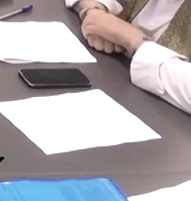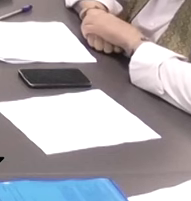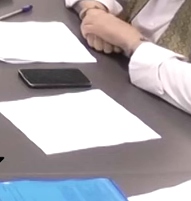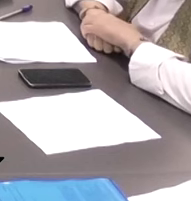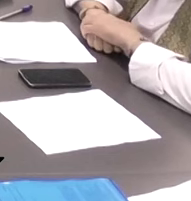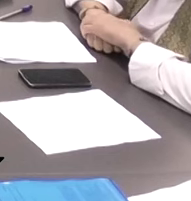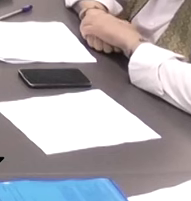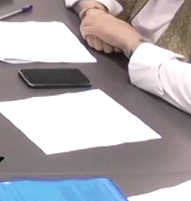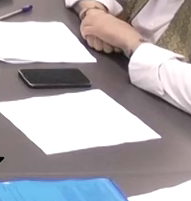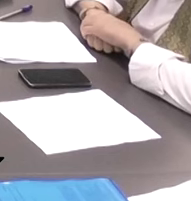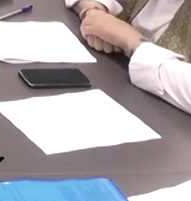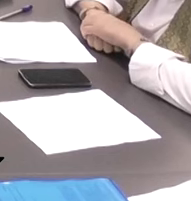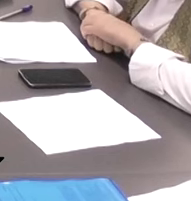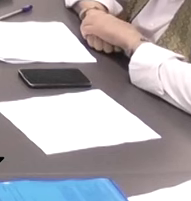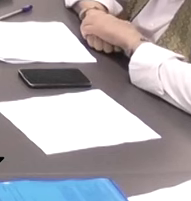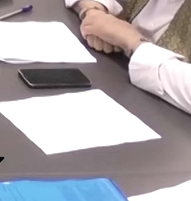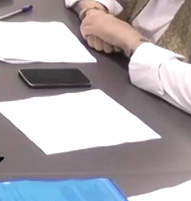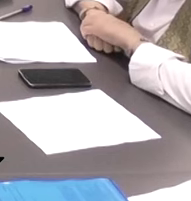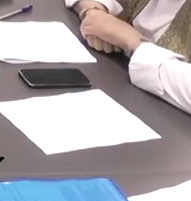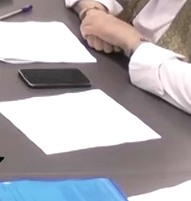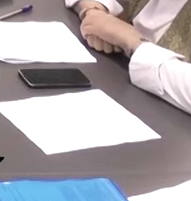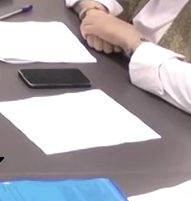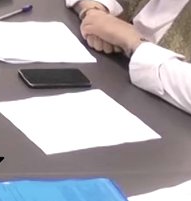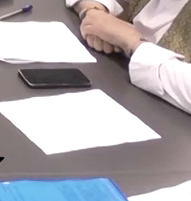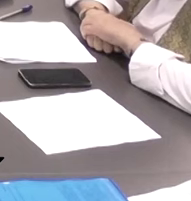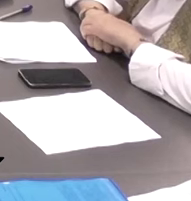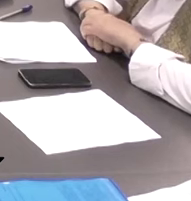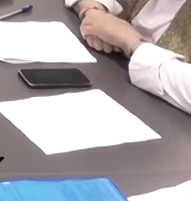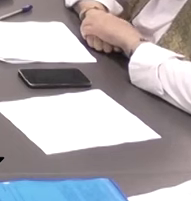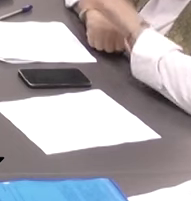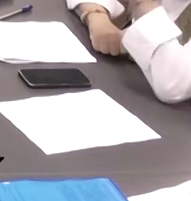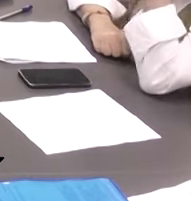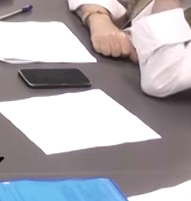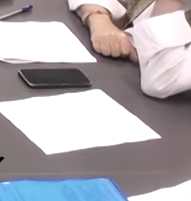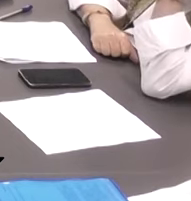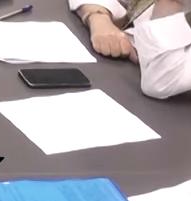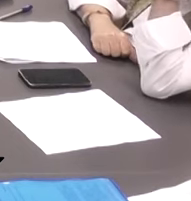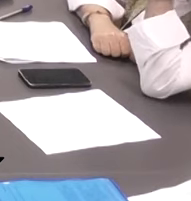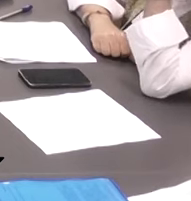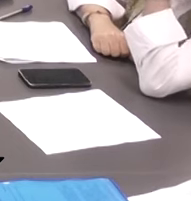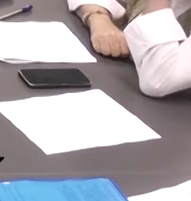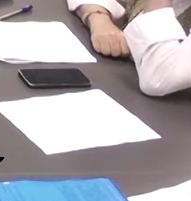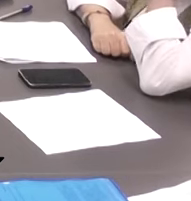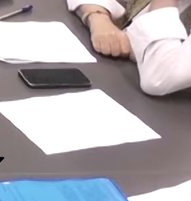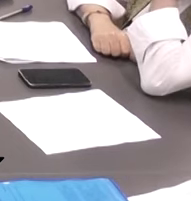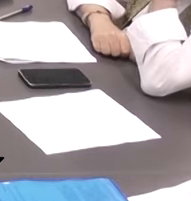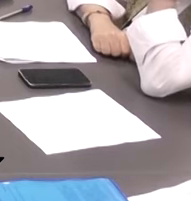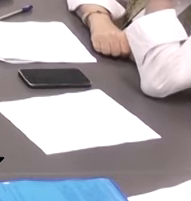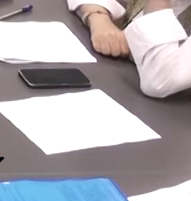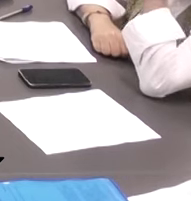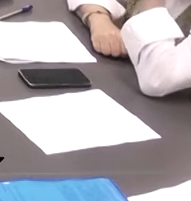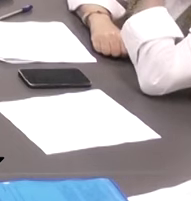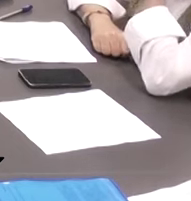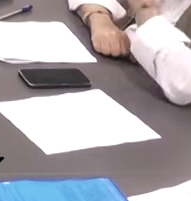Delaroli. Eu voto com a divergência, deputado Mink. Deputado Mink é o quem apresenta. Deputado